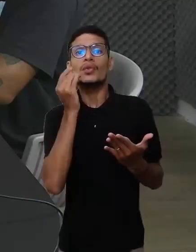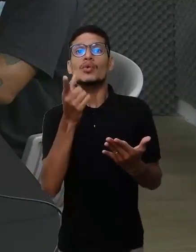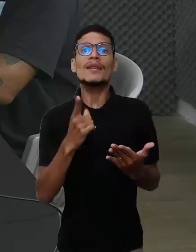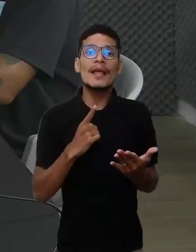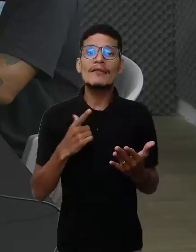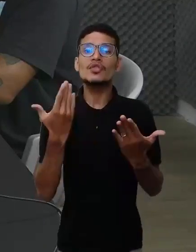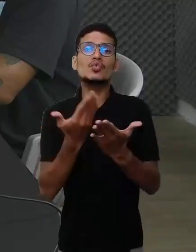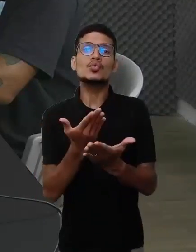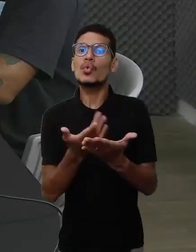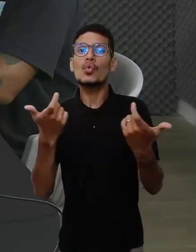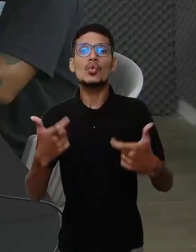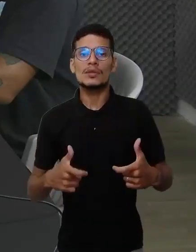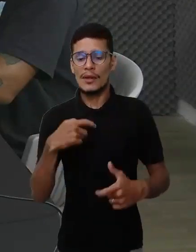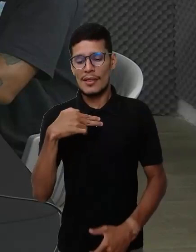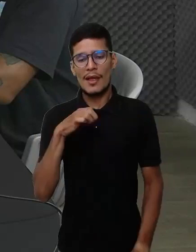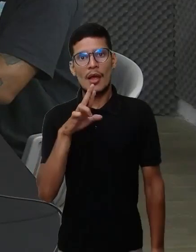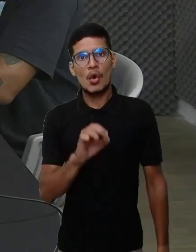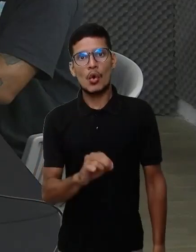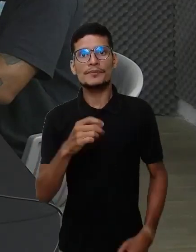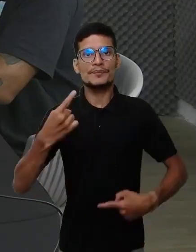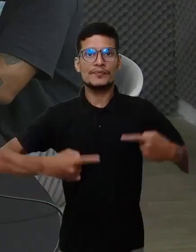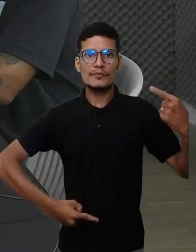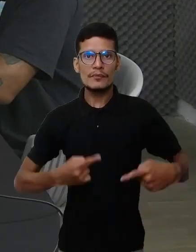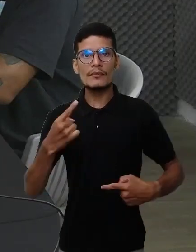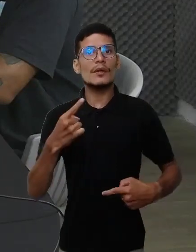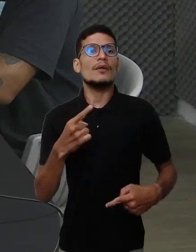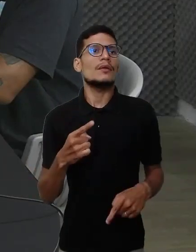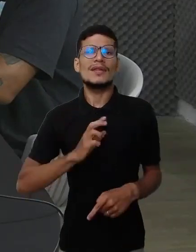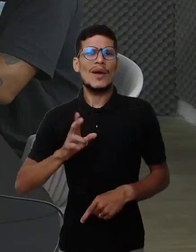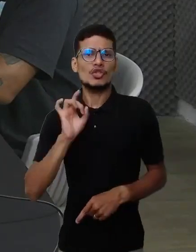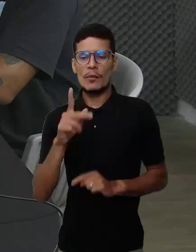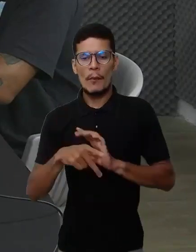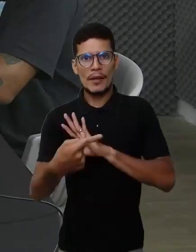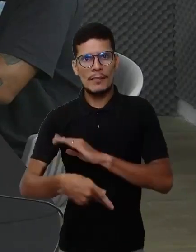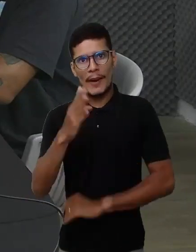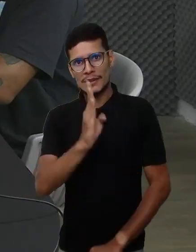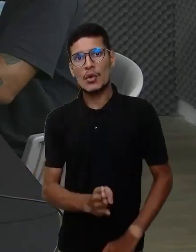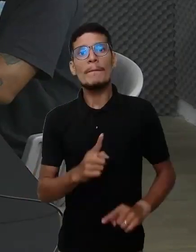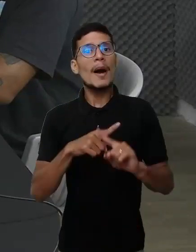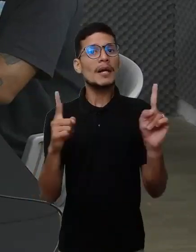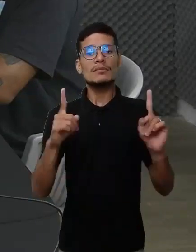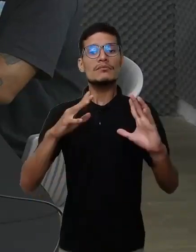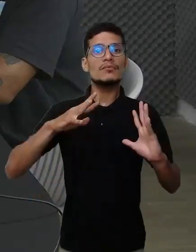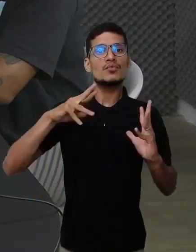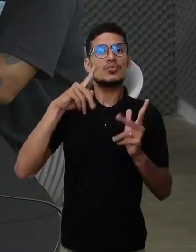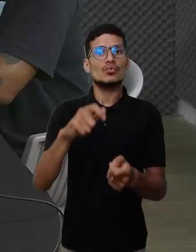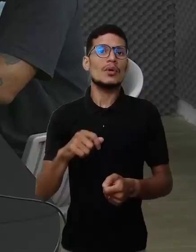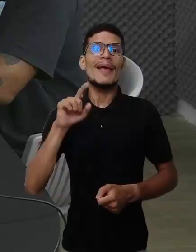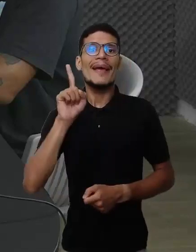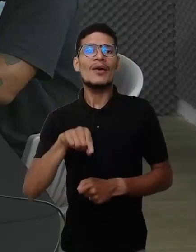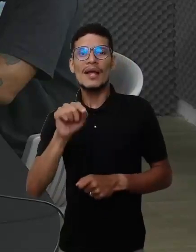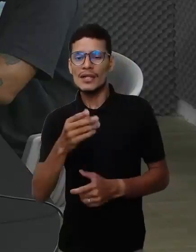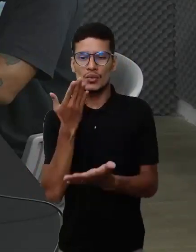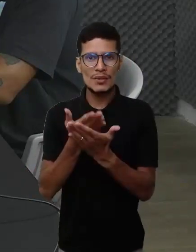estudar. Então, a necropolítica, não apenas no Brasil, mas no mundo, é um fenômeno a ser não apenas estudado e